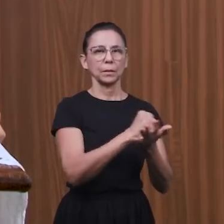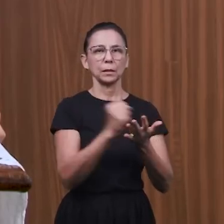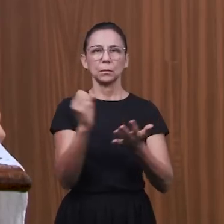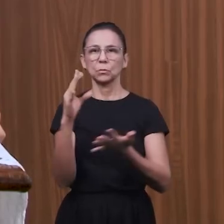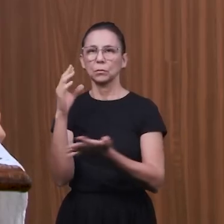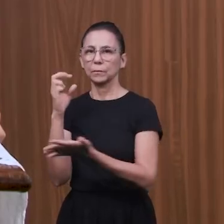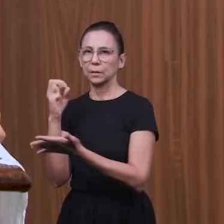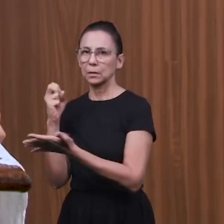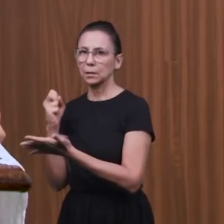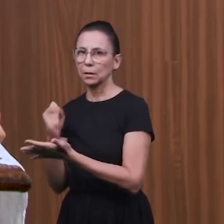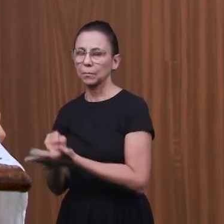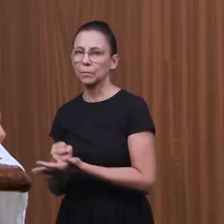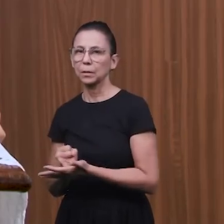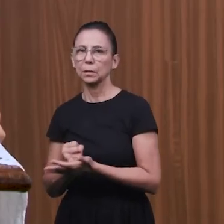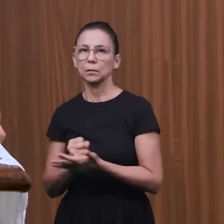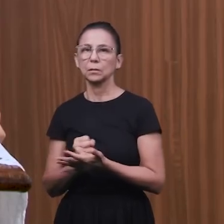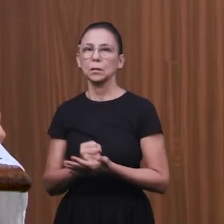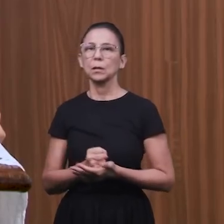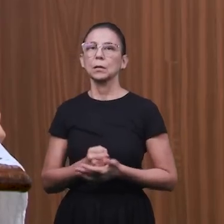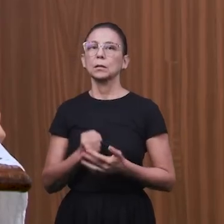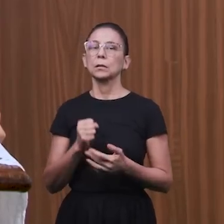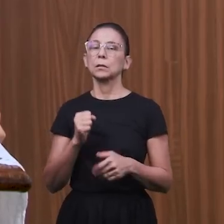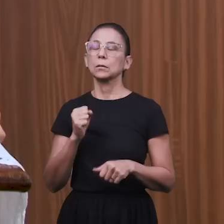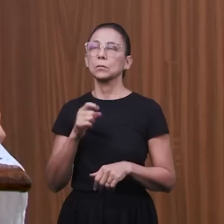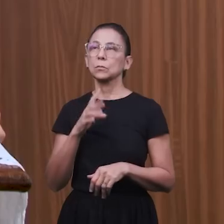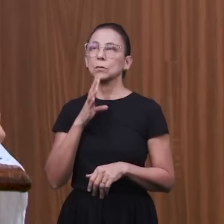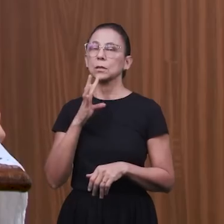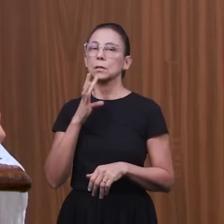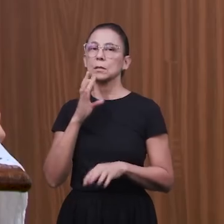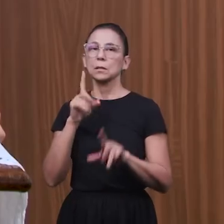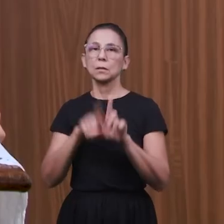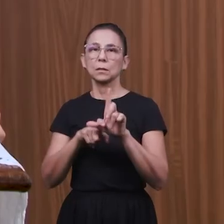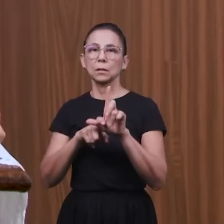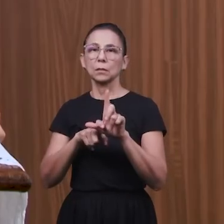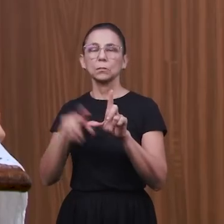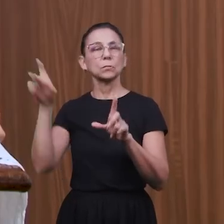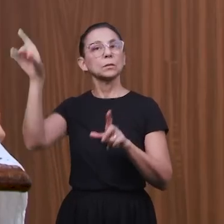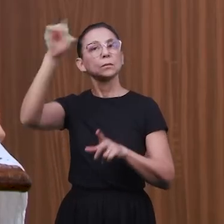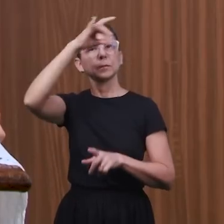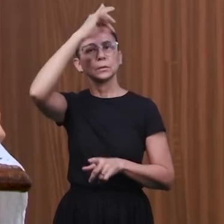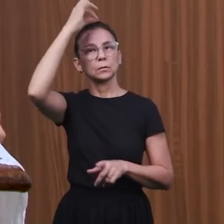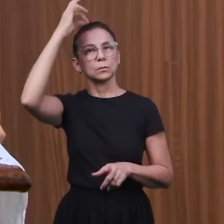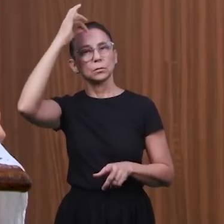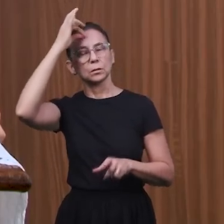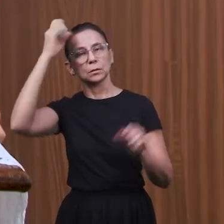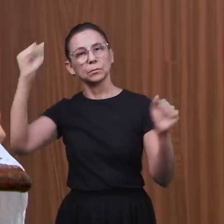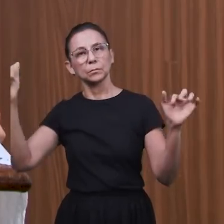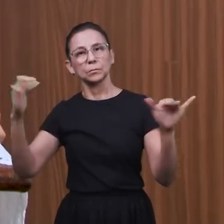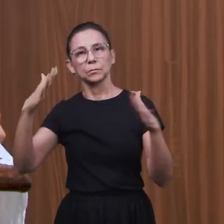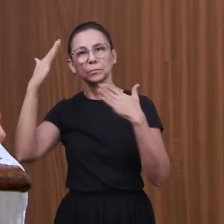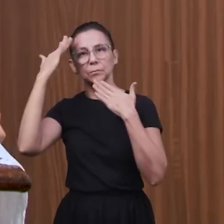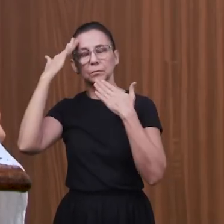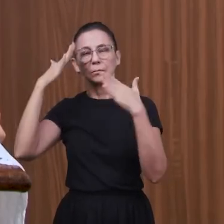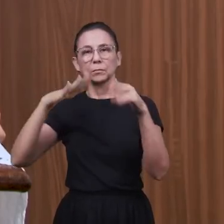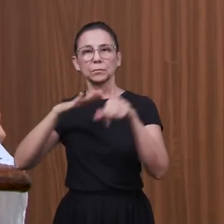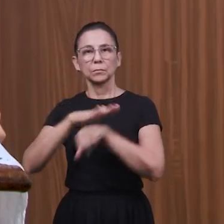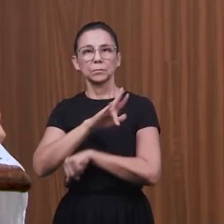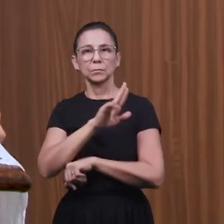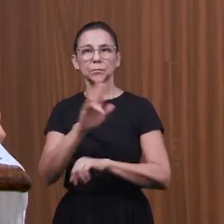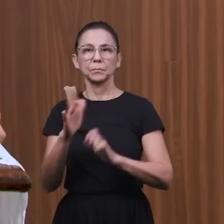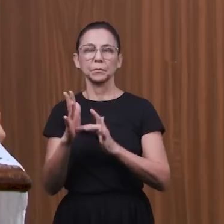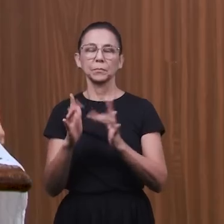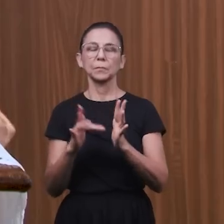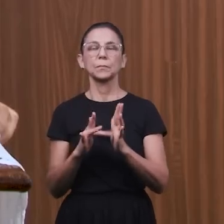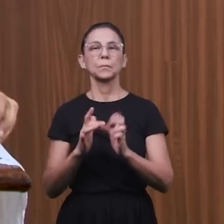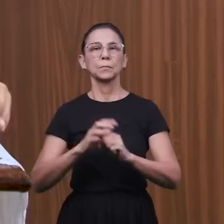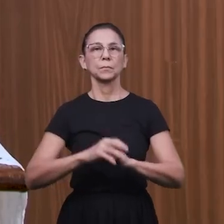só conhece na dependência do Espírito Santo. Por isso nós Te bendizemos, Te glorificamos por esta noite, em